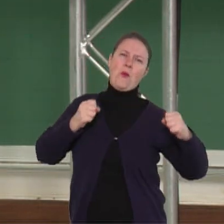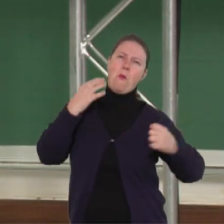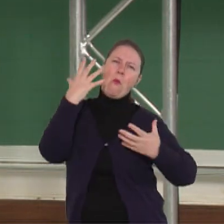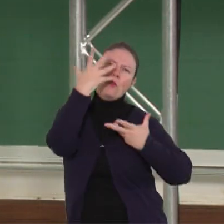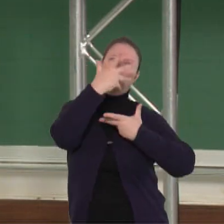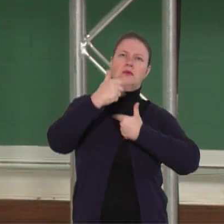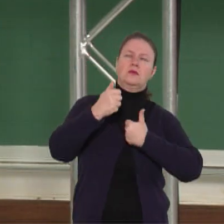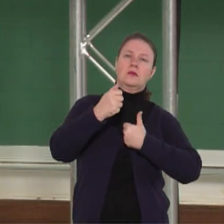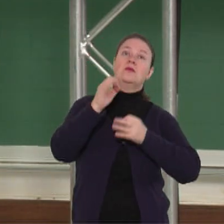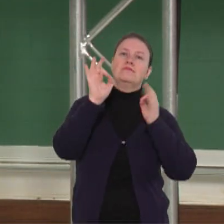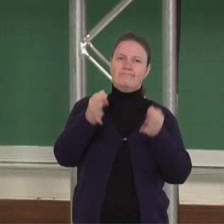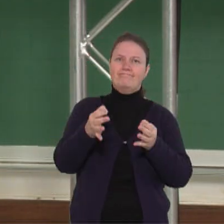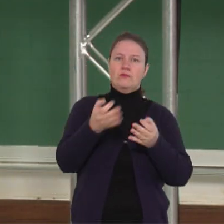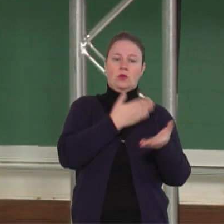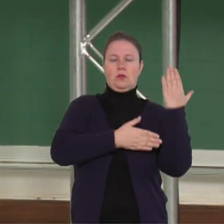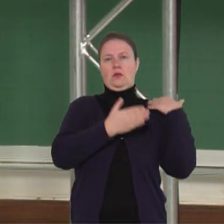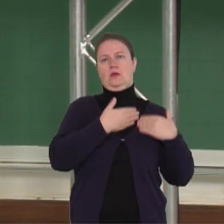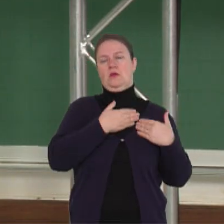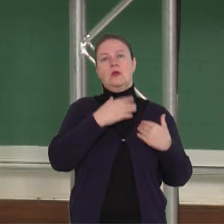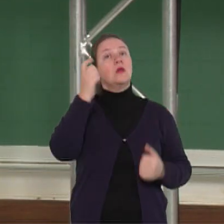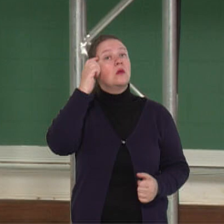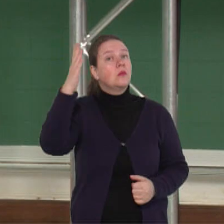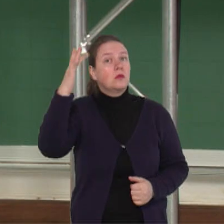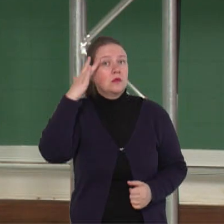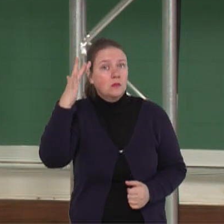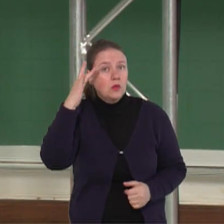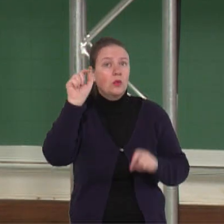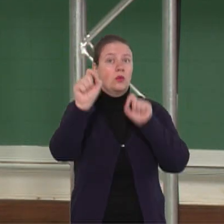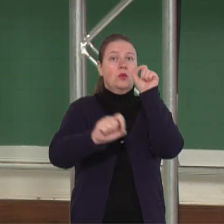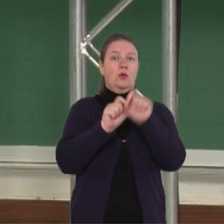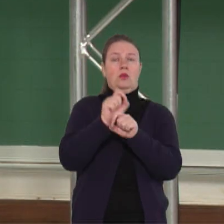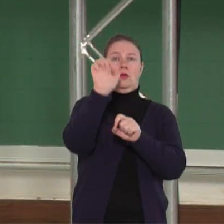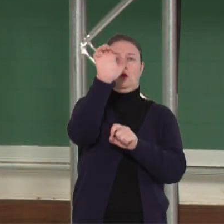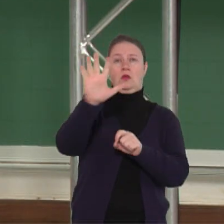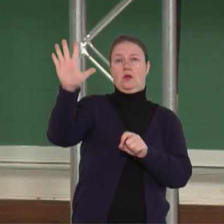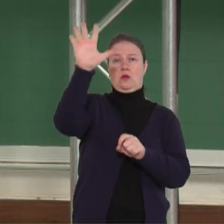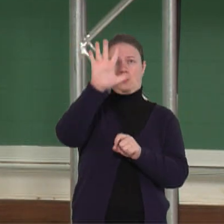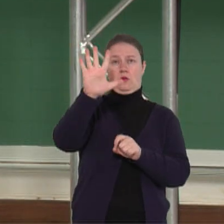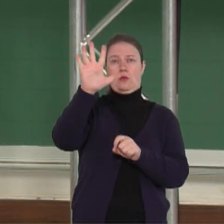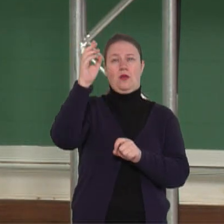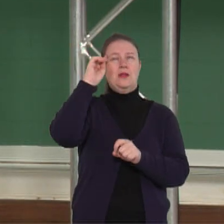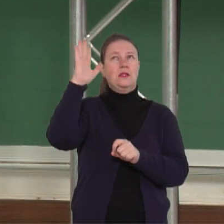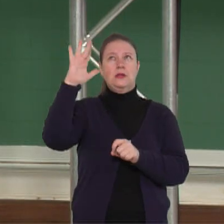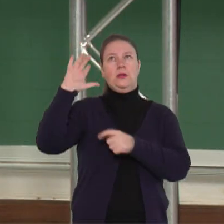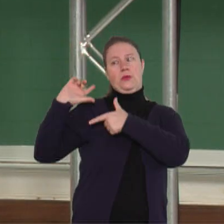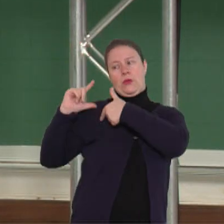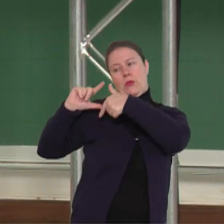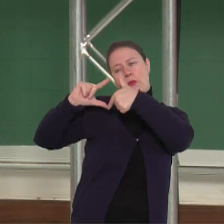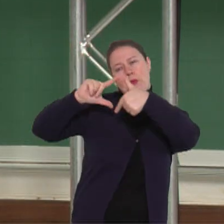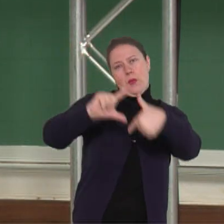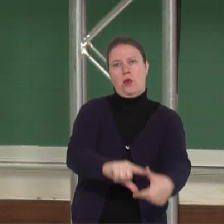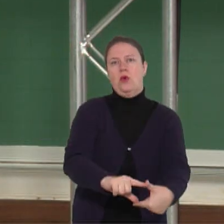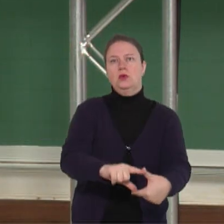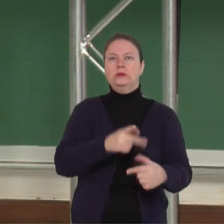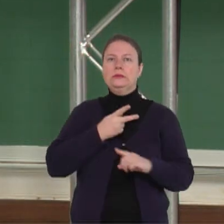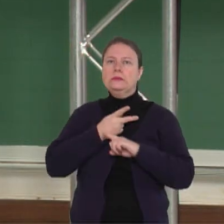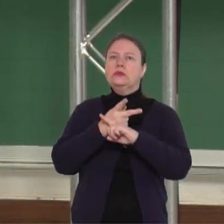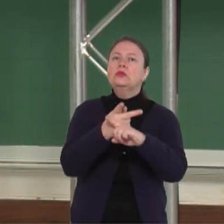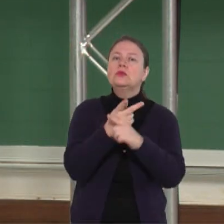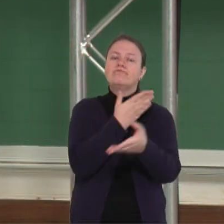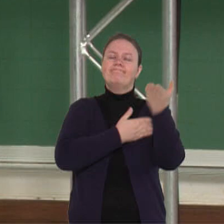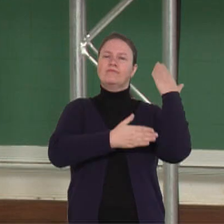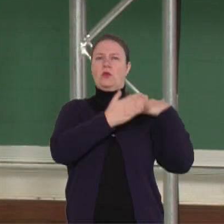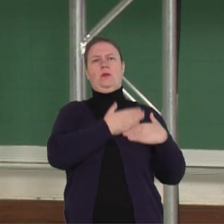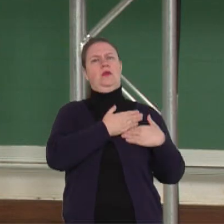A gente sempre tem que pensar que os europeus, eles sempre têm esse negócio de tradição, a busca de um passado grandioso. É só a gente